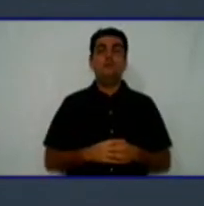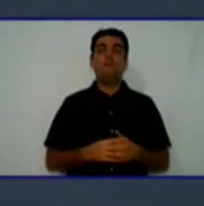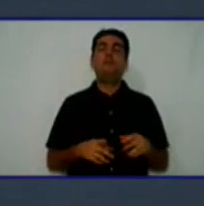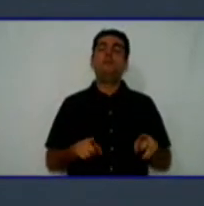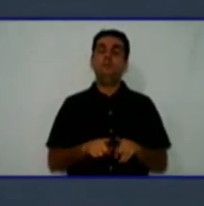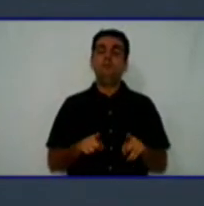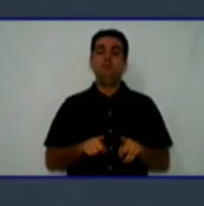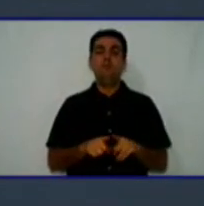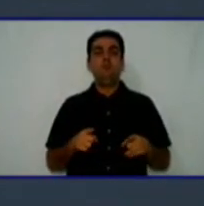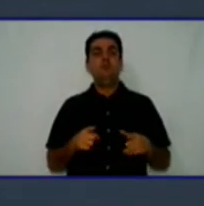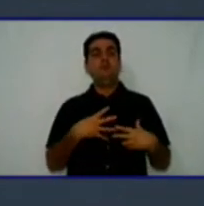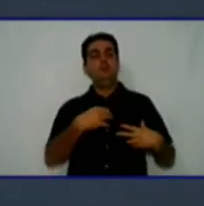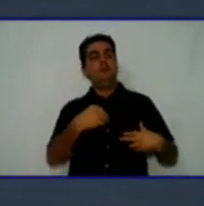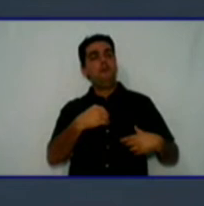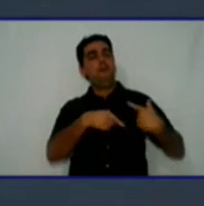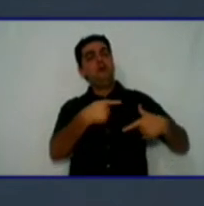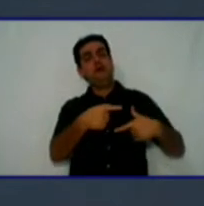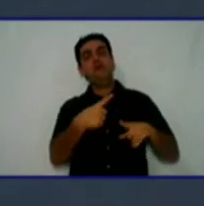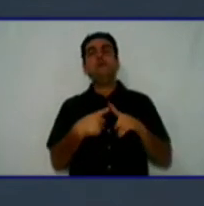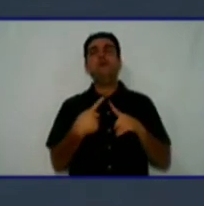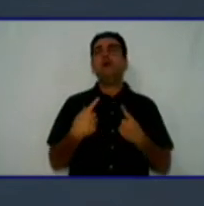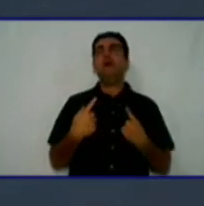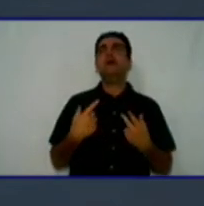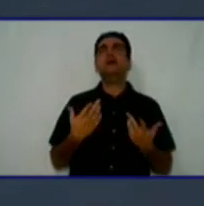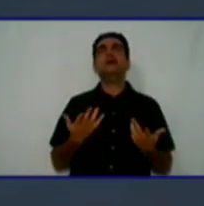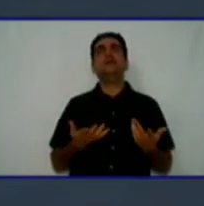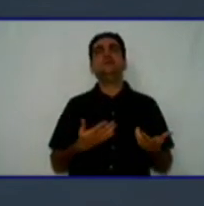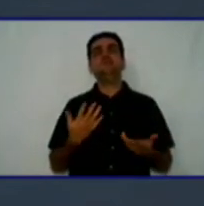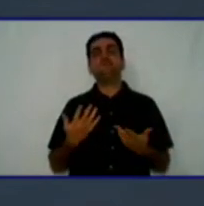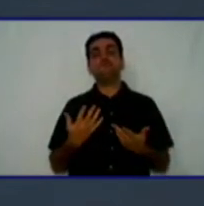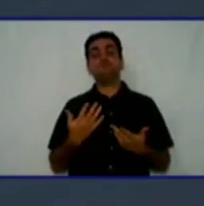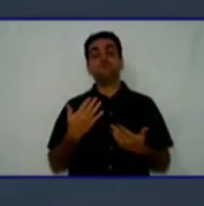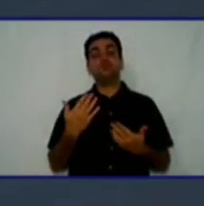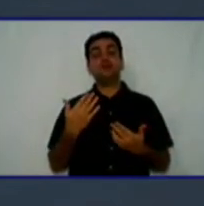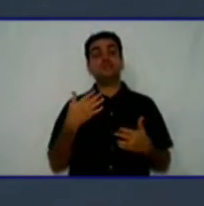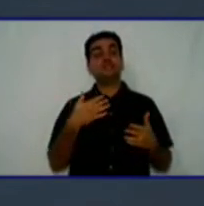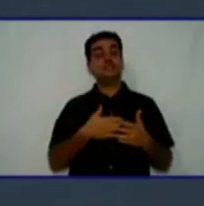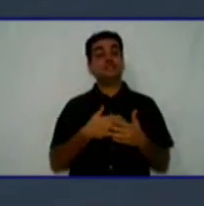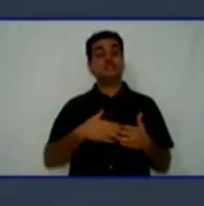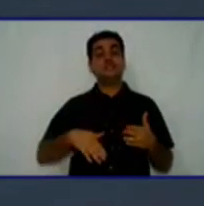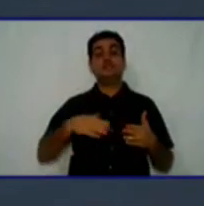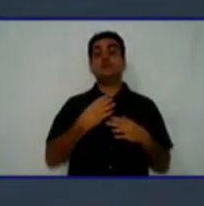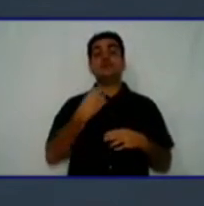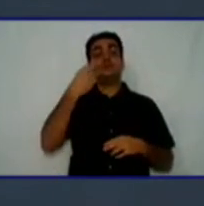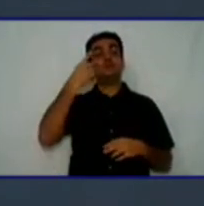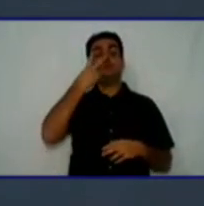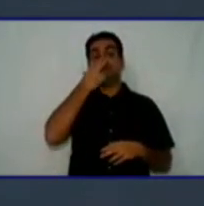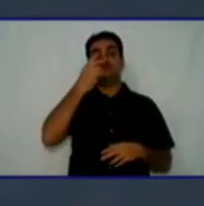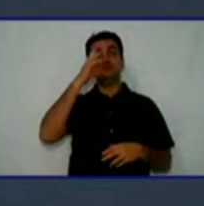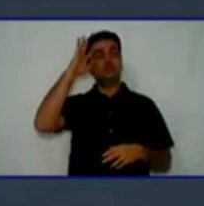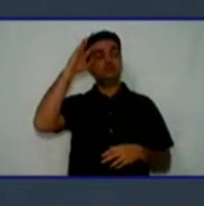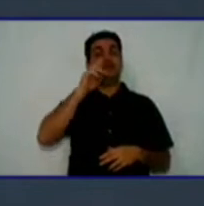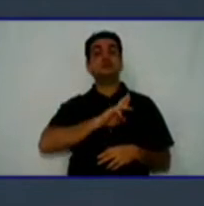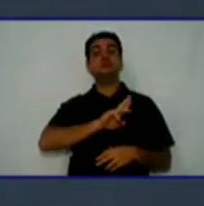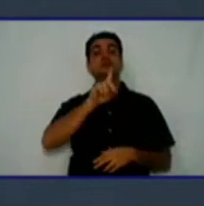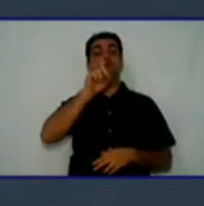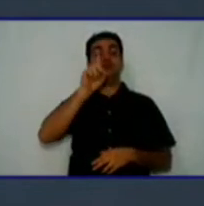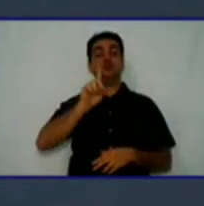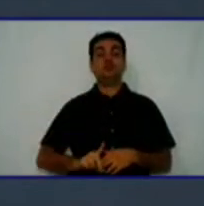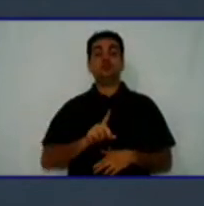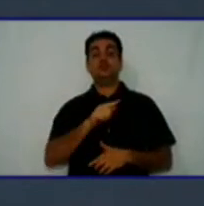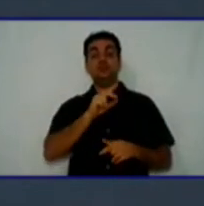inclusive por impossibilidade do seu imputado como responsável exercer o direito